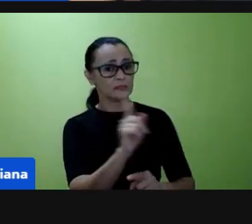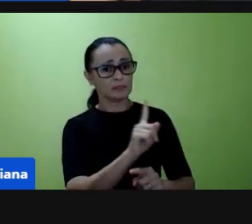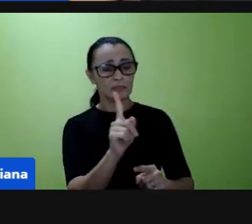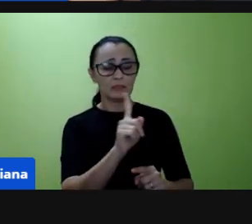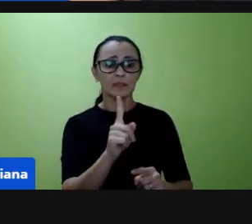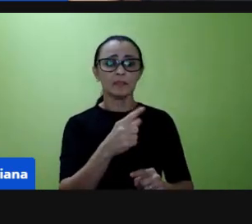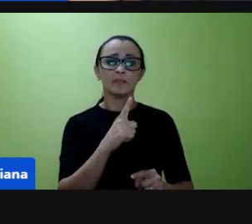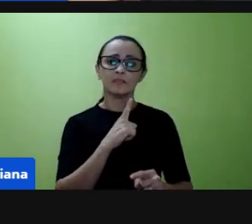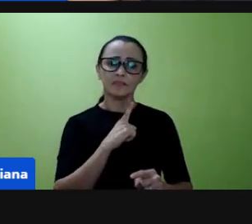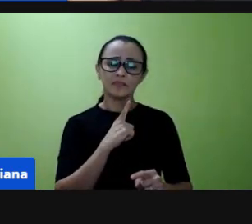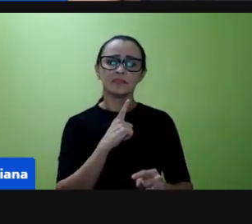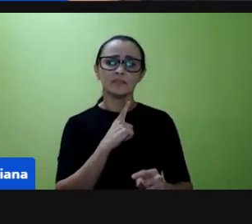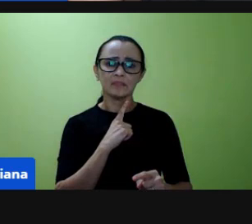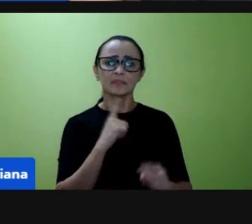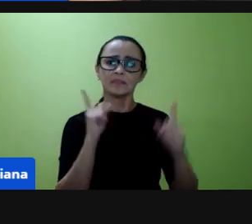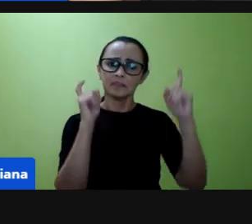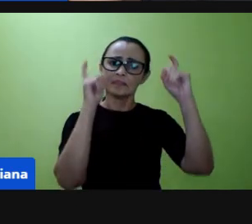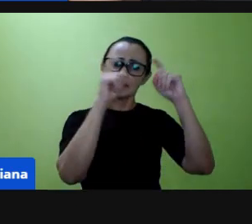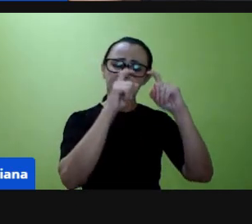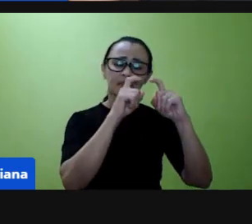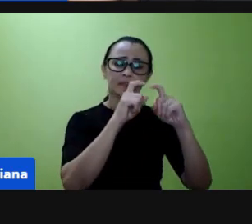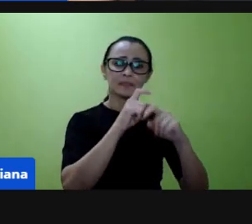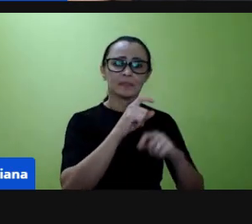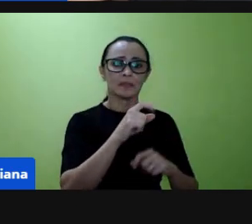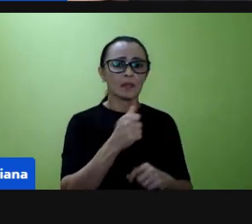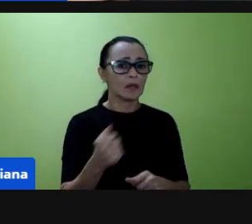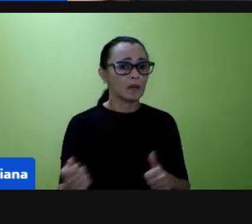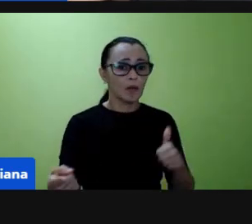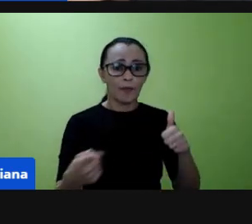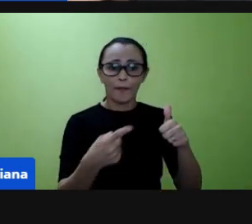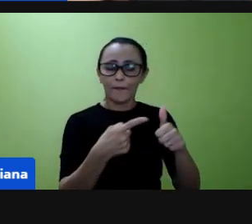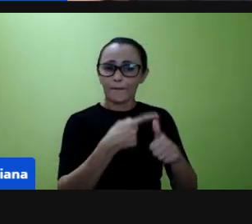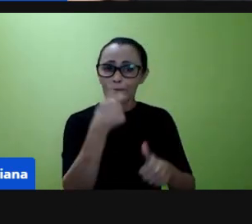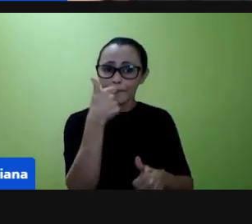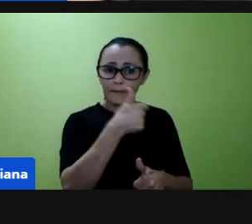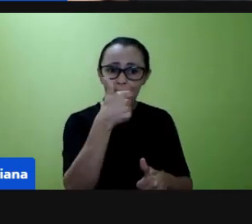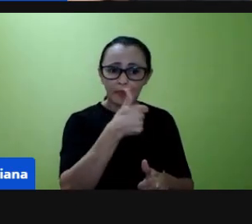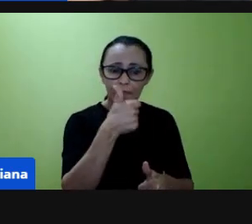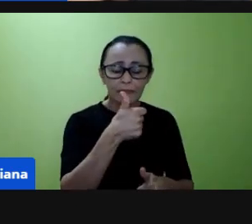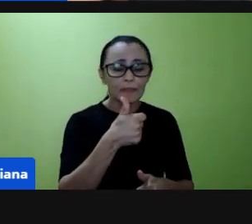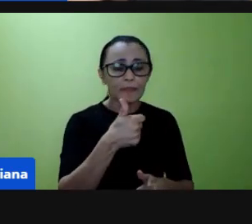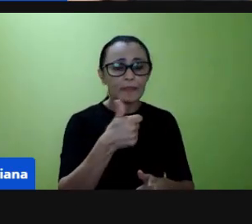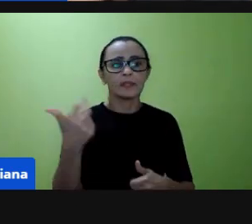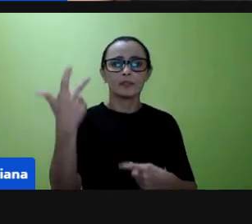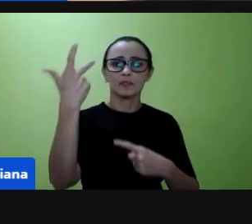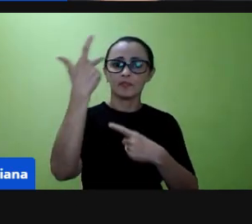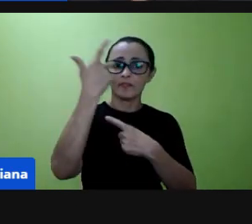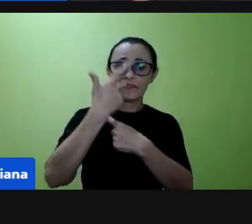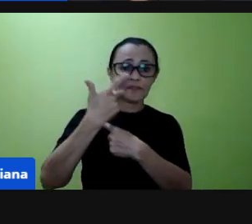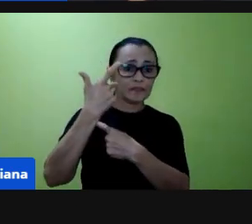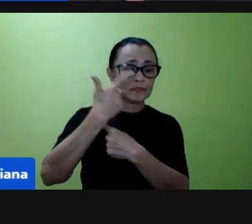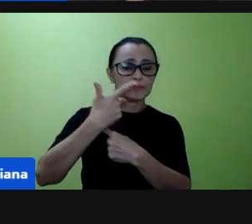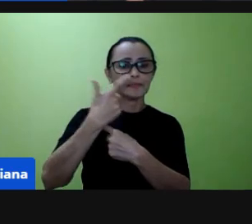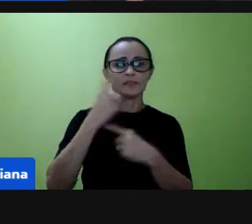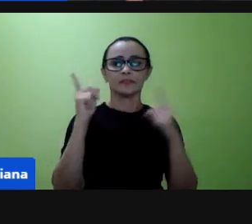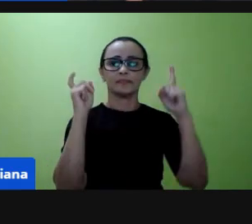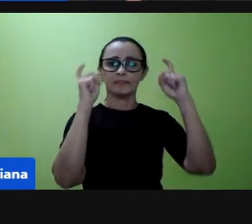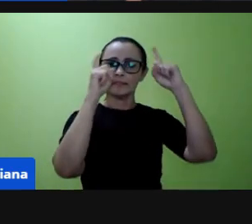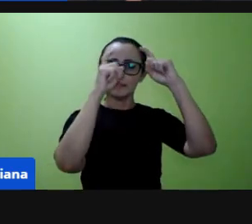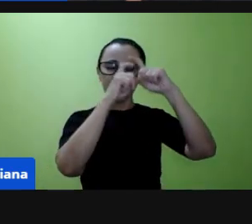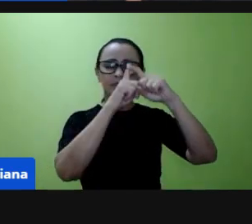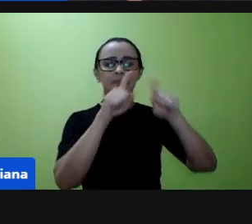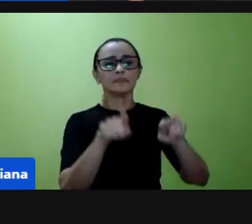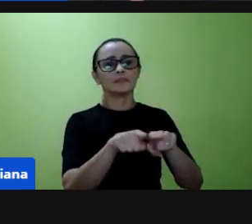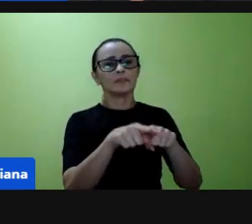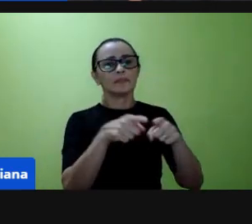exemplo, para gravar o primeiro vídeo, por exemplo, né? Então, assim, tem sido um momento de aprendizado muito